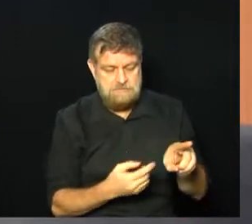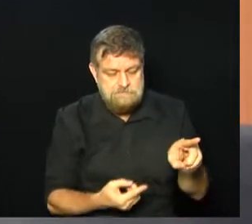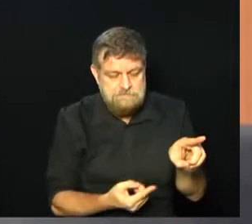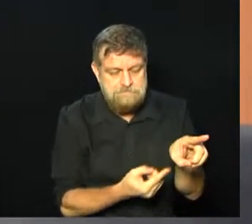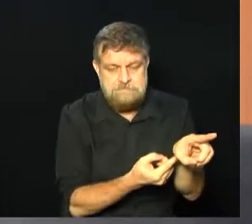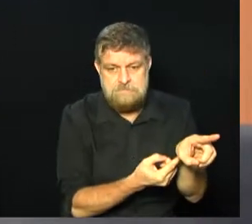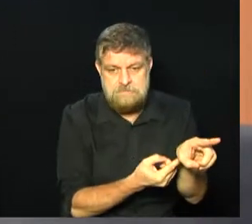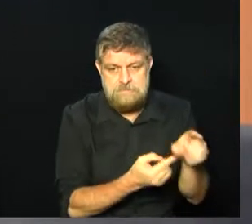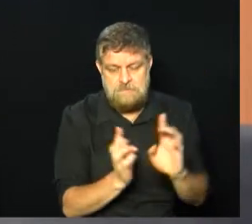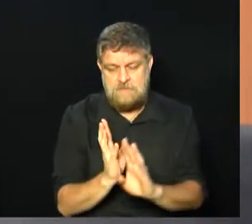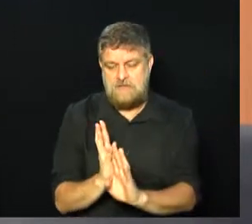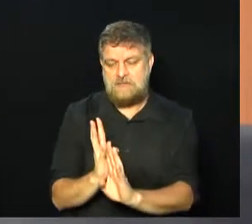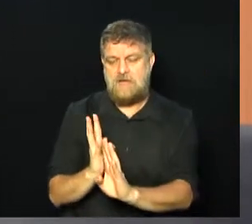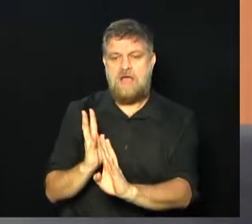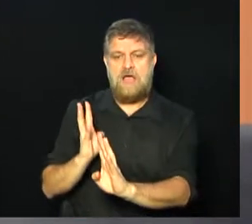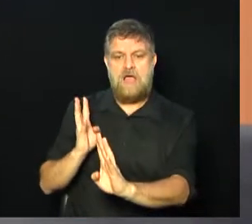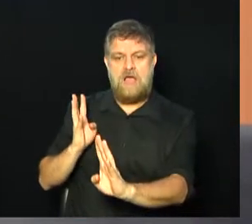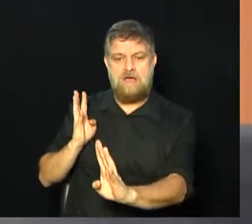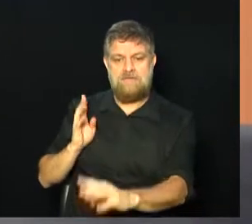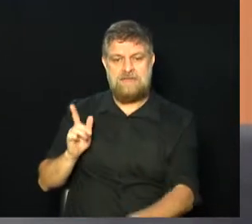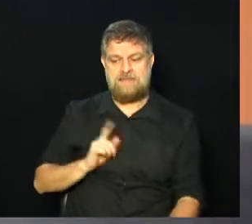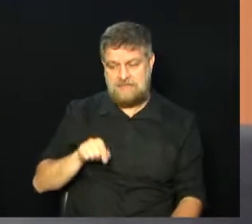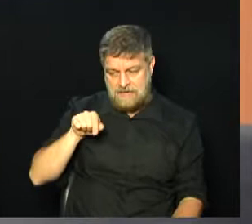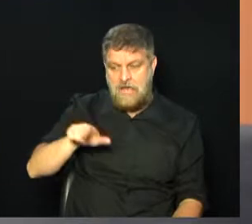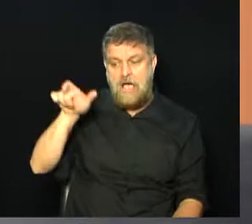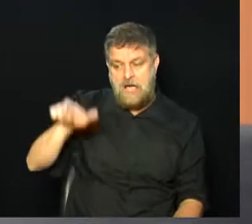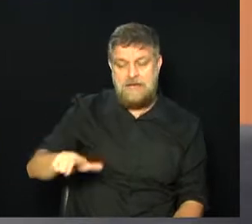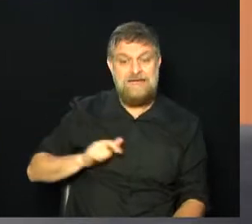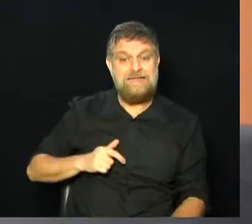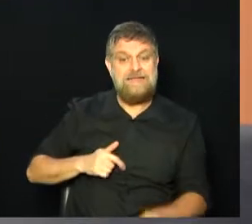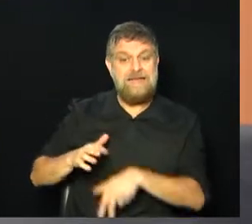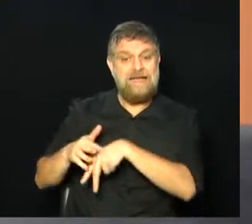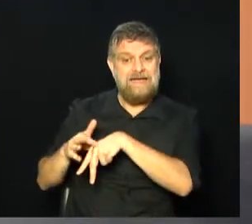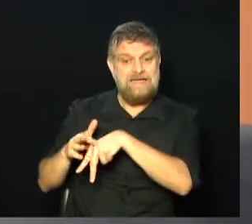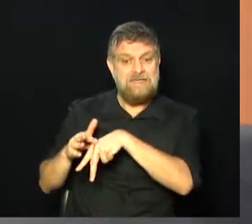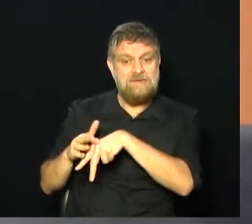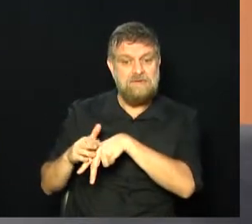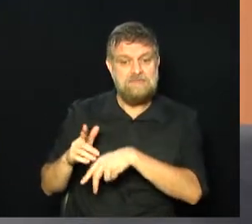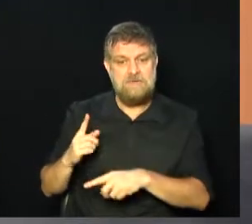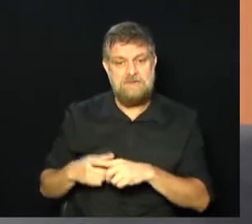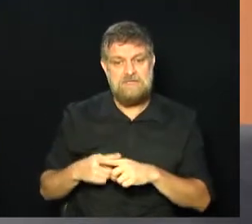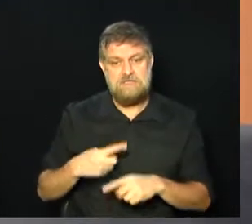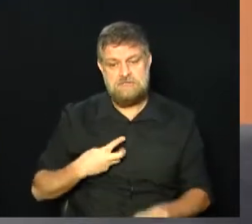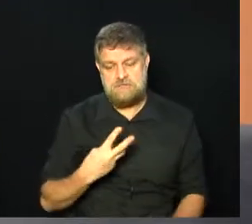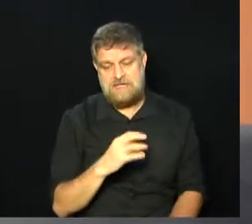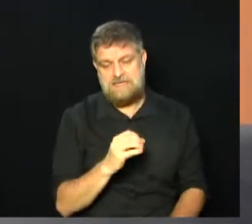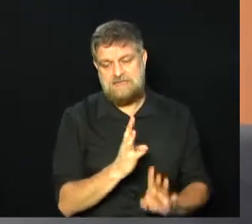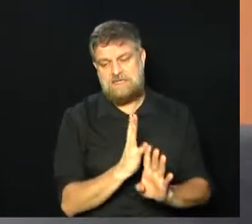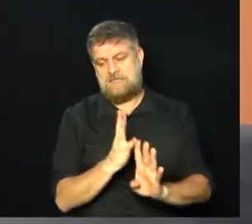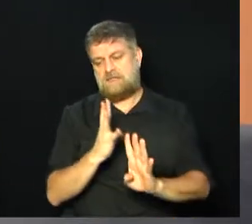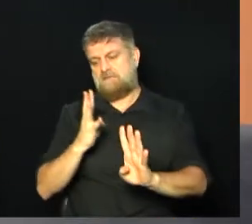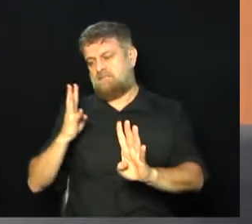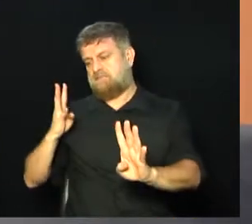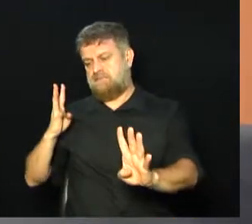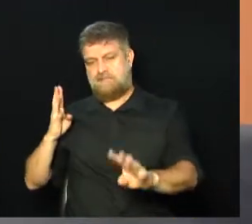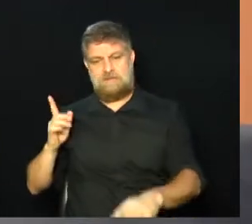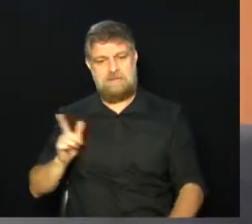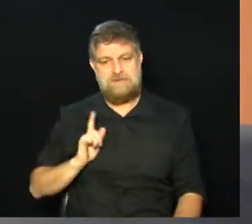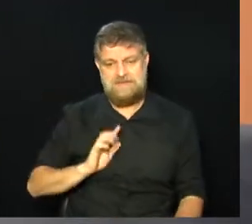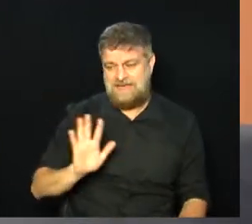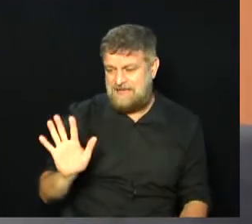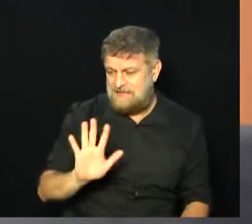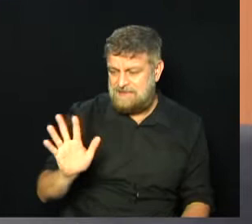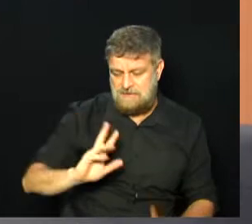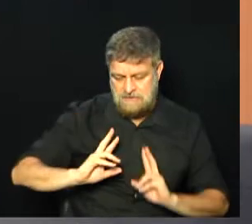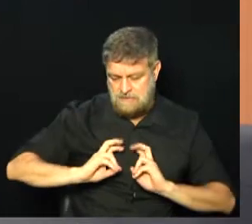na fila que ele entrou, tem um com câncer de próstata que não foi fazer, porque tinha 30 fazendo exames iniciais, que não tinha sintoma, não